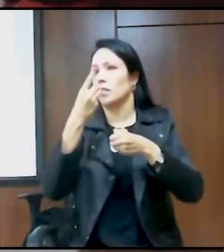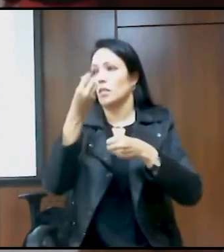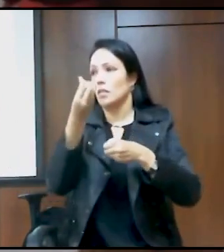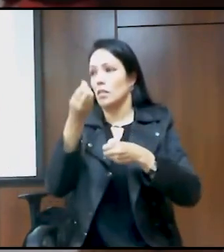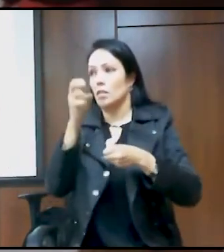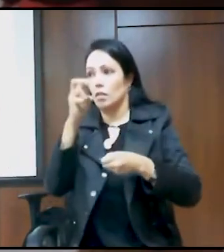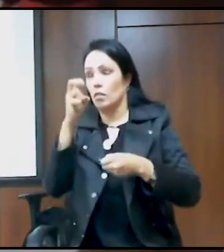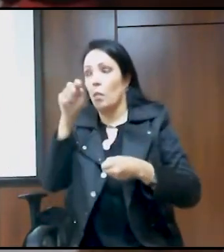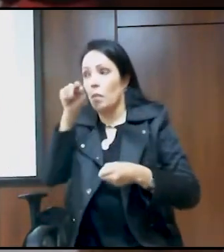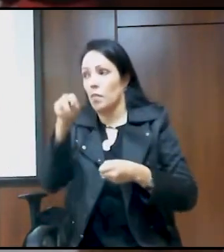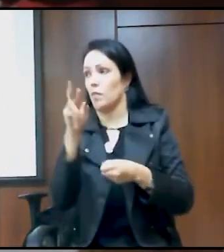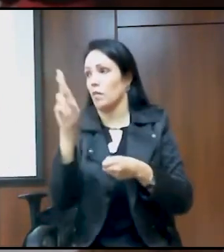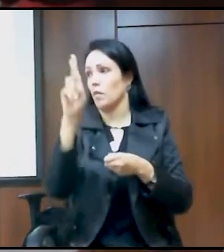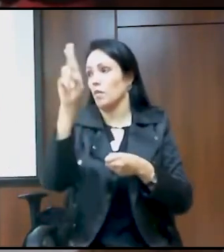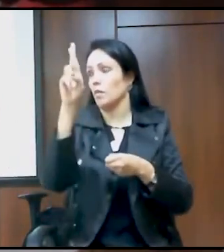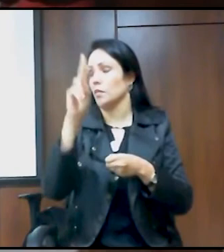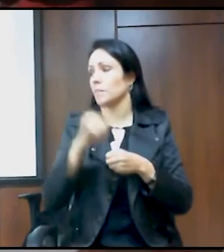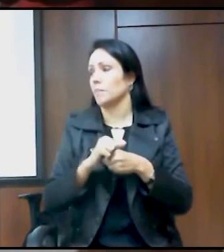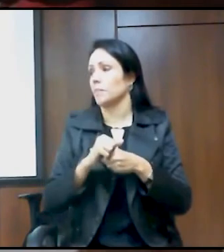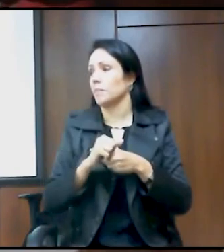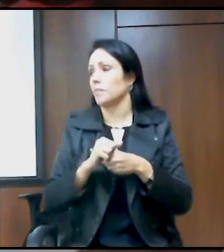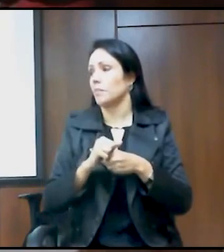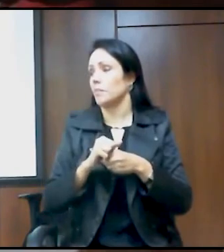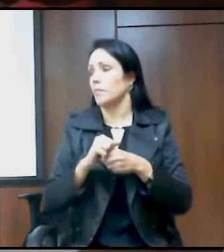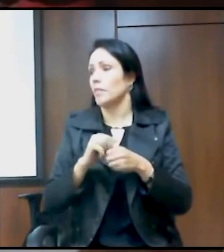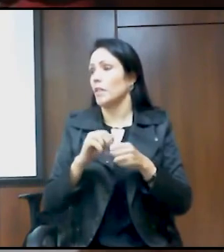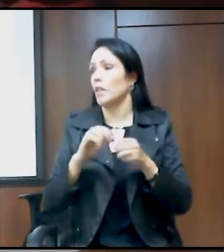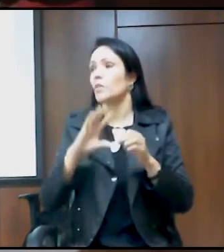2016, praticamente todo ele, vejam que é